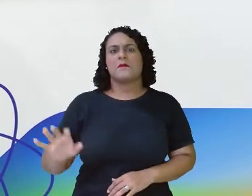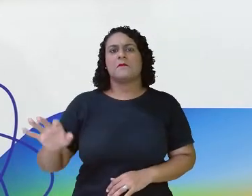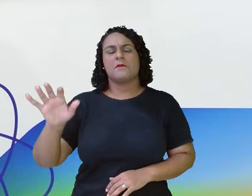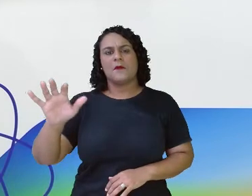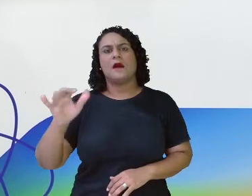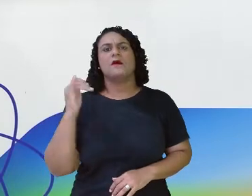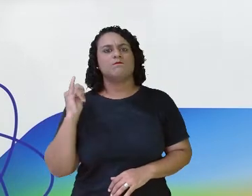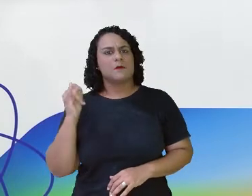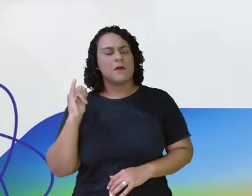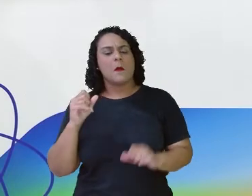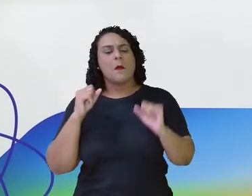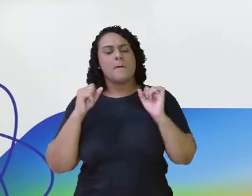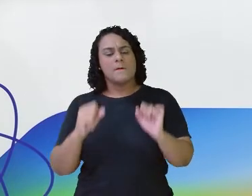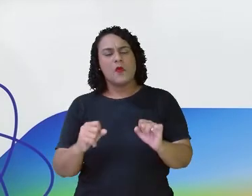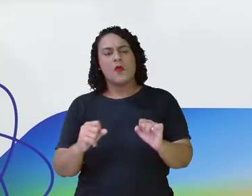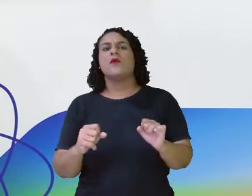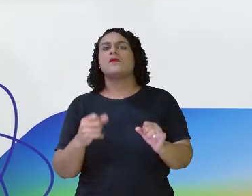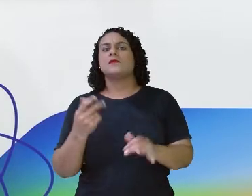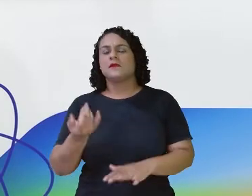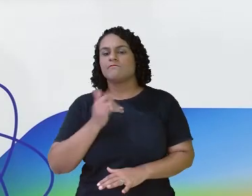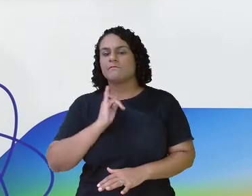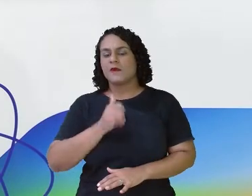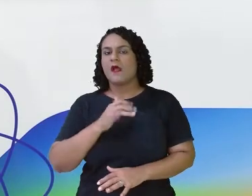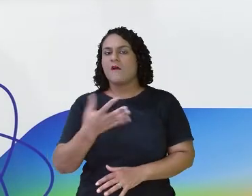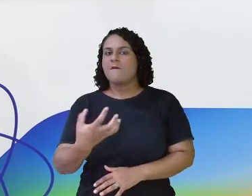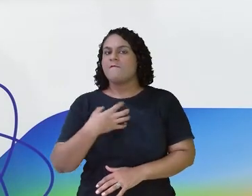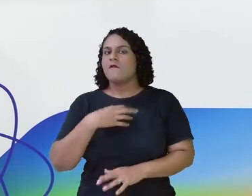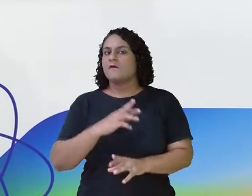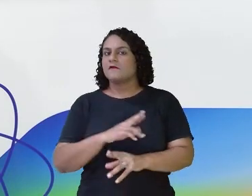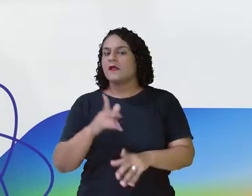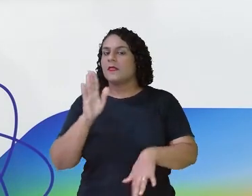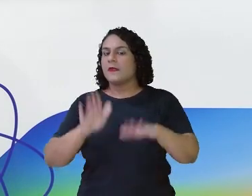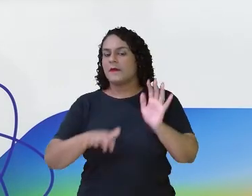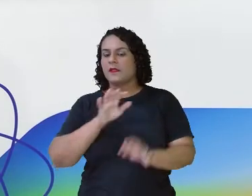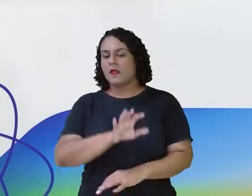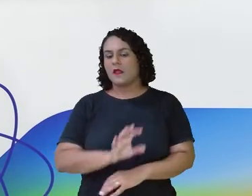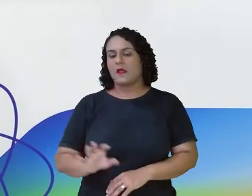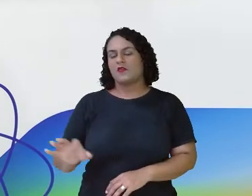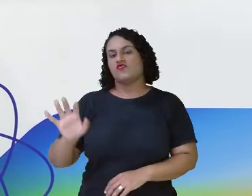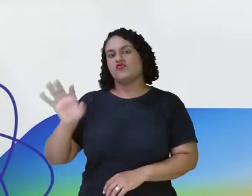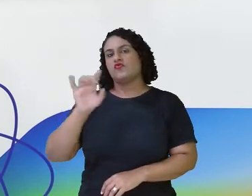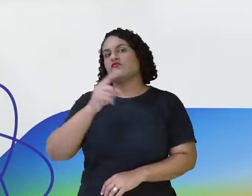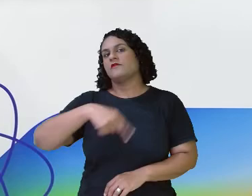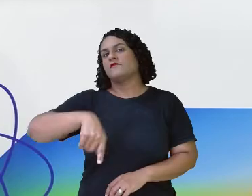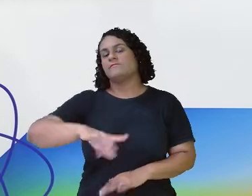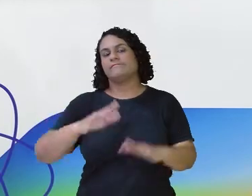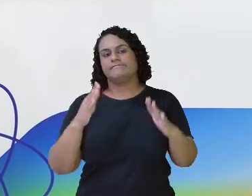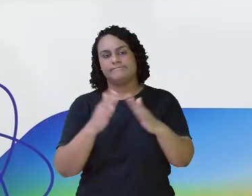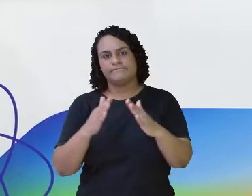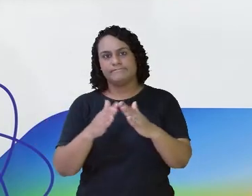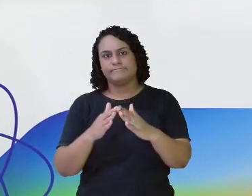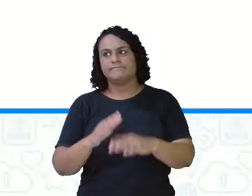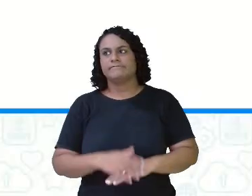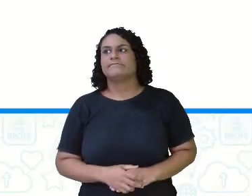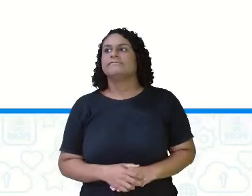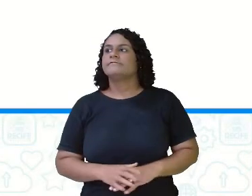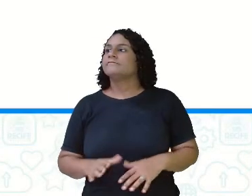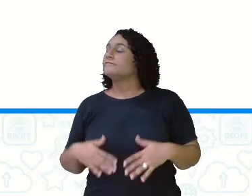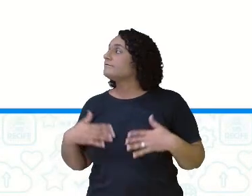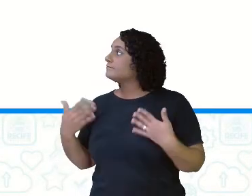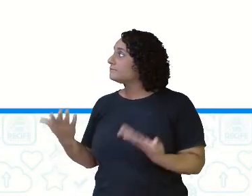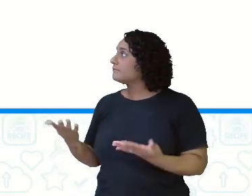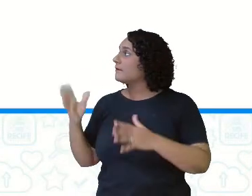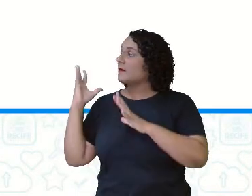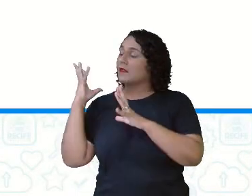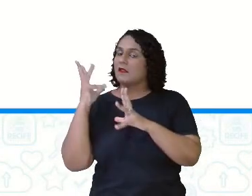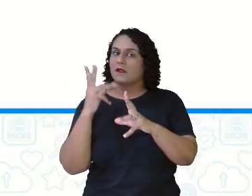eles podem ser contados de formas diferentes, dependendo da região que você está. Sem mais delongas, já